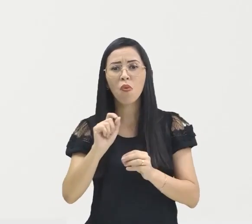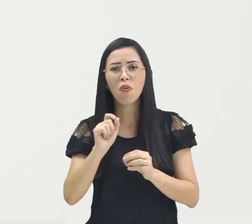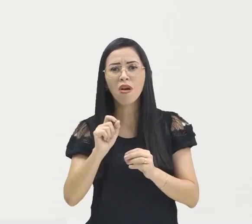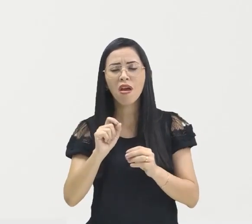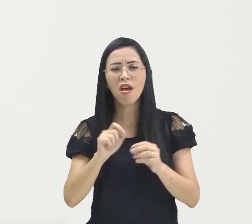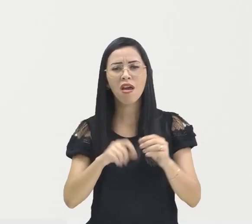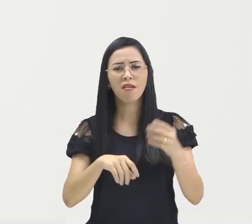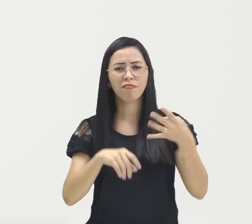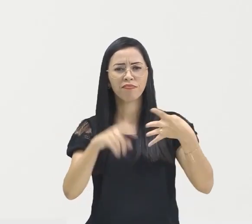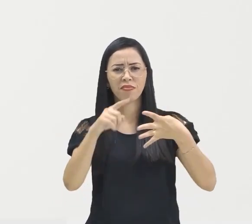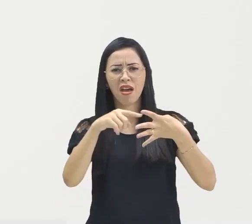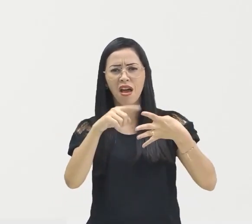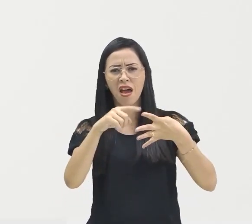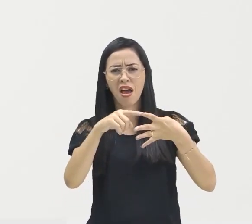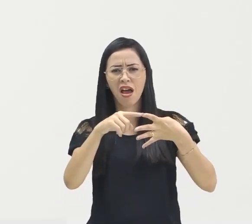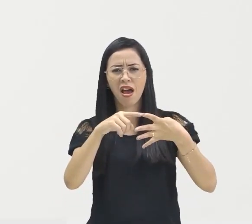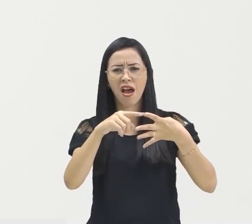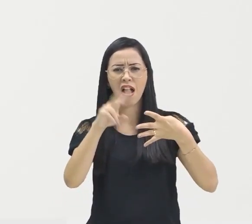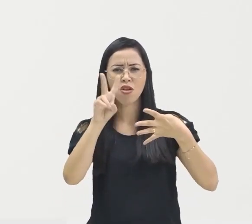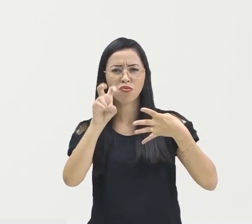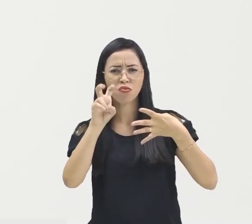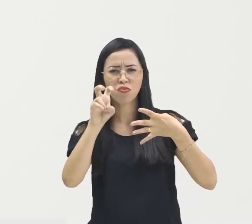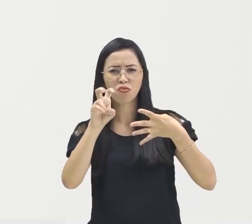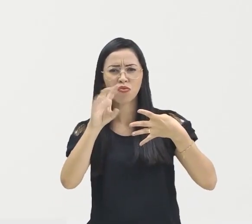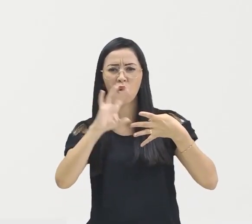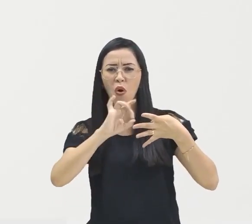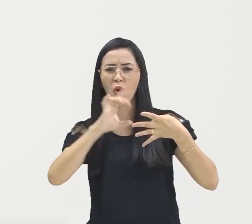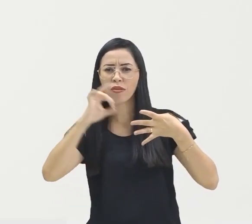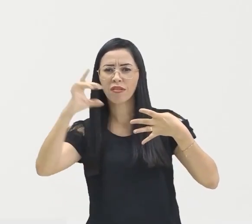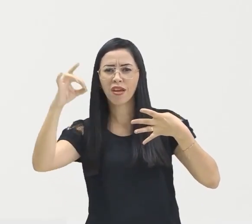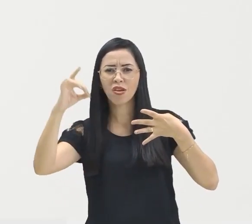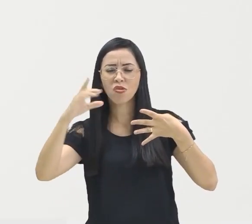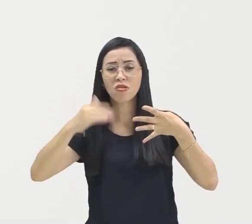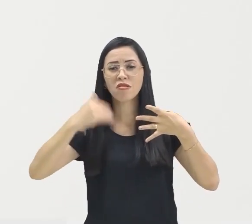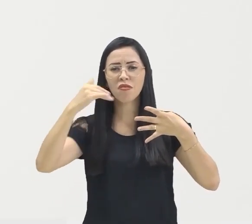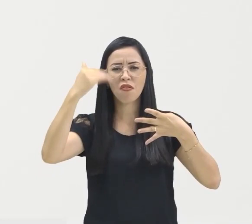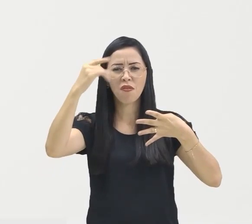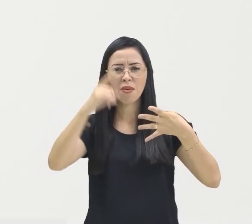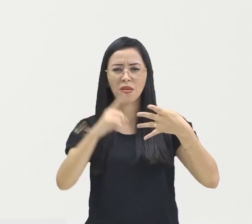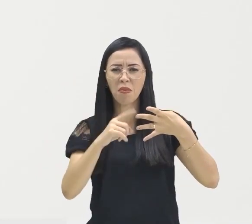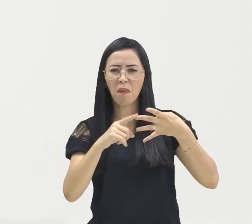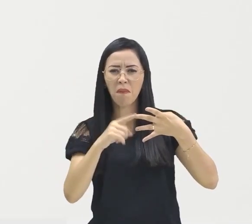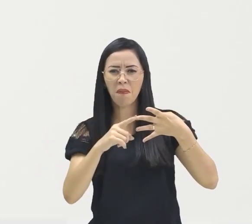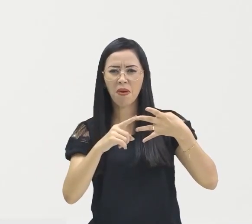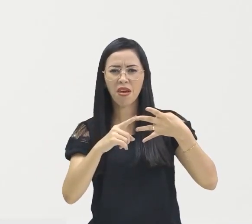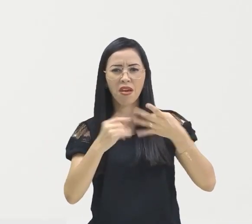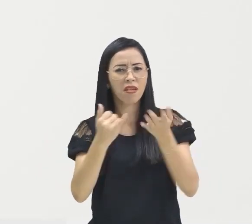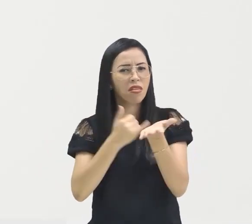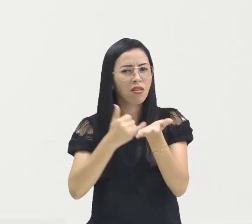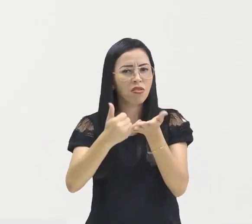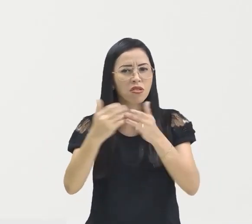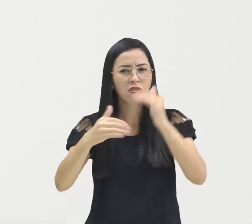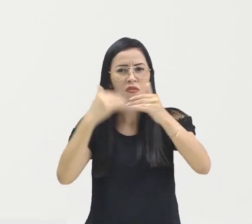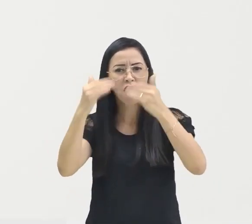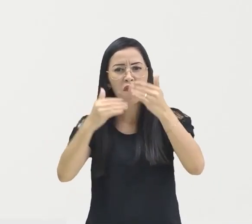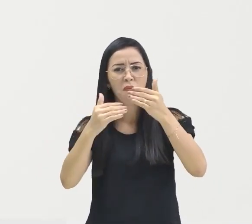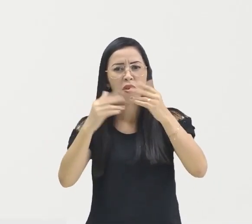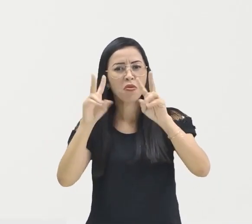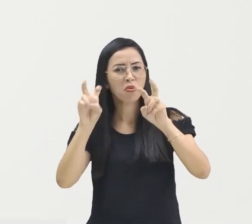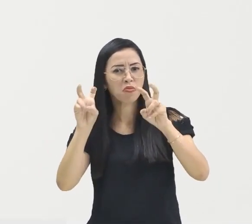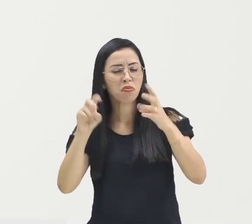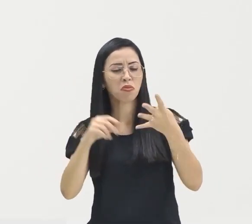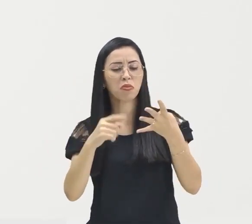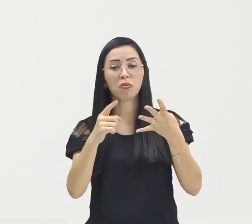e o desenvolvimento. Letra A. É a introdução, o desenvolvimento e o assunto. Letra B.